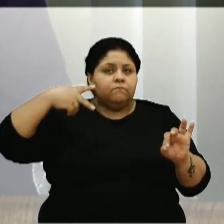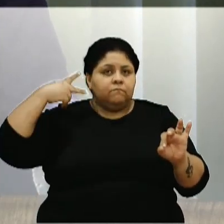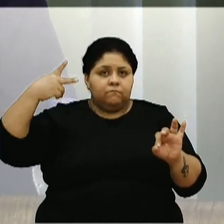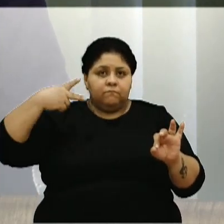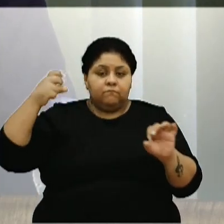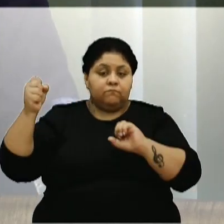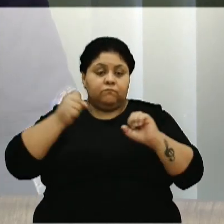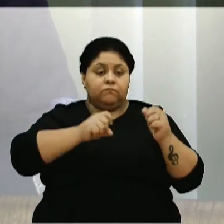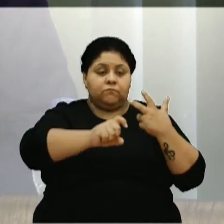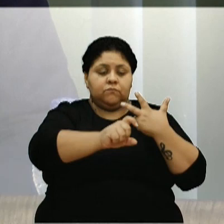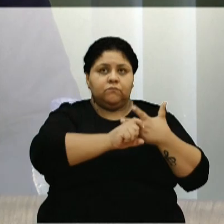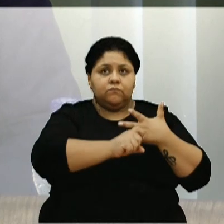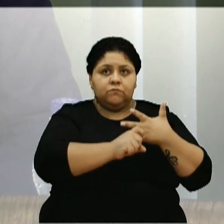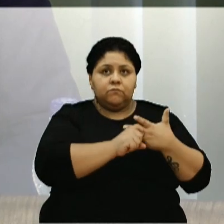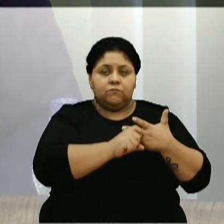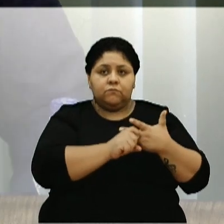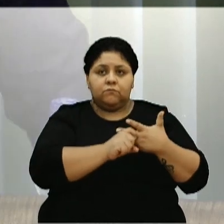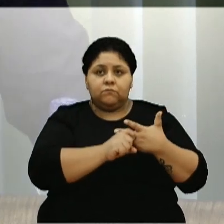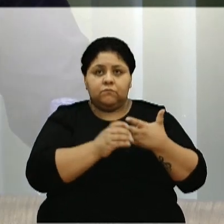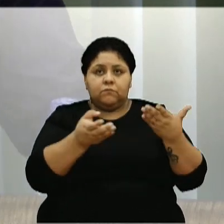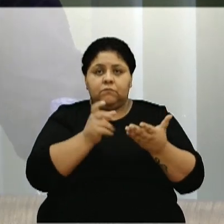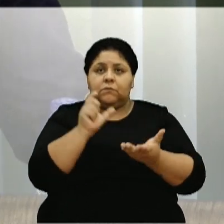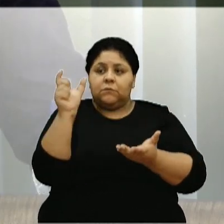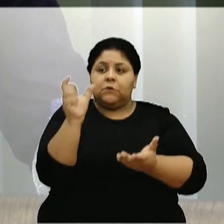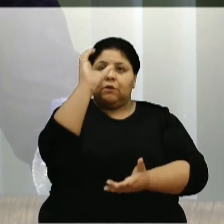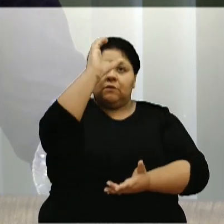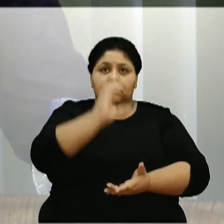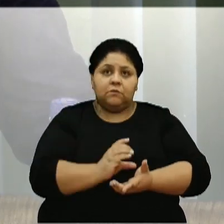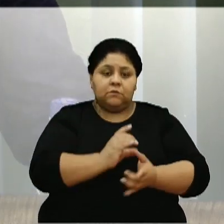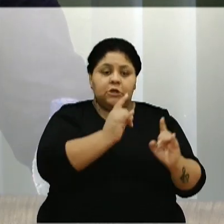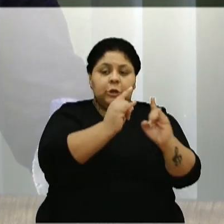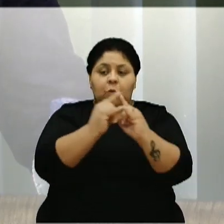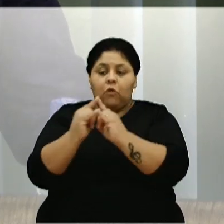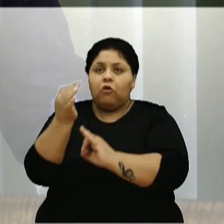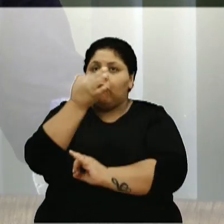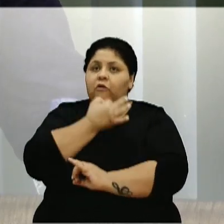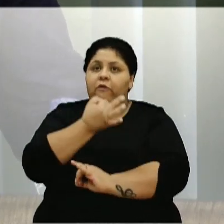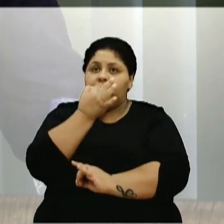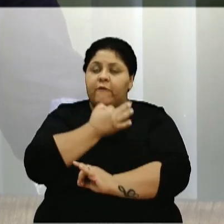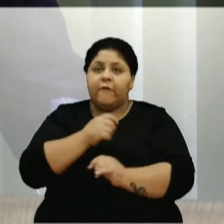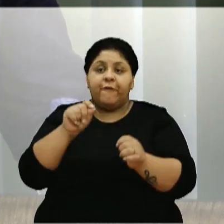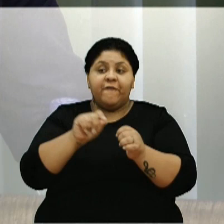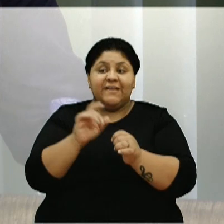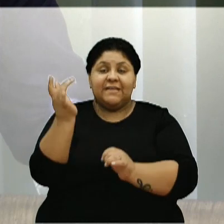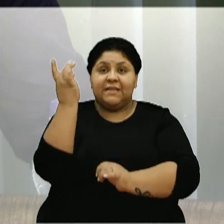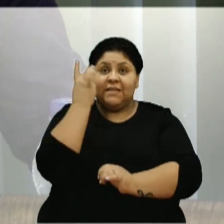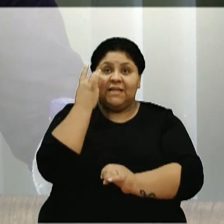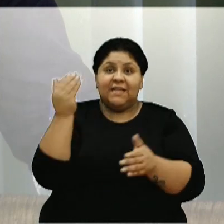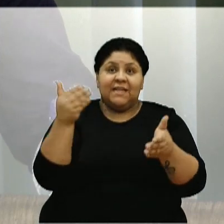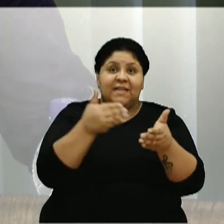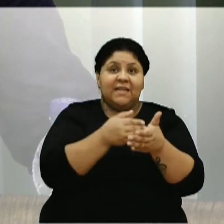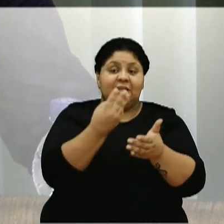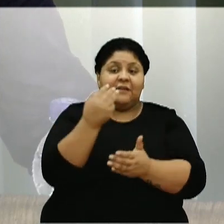e do Poder Executivo, passo a palavra aos cidadãos e entidades de Caxias do Sul que se fazem presentes pelo tempo de